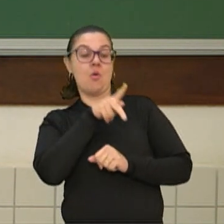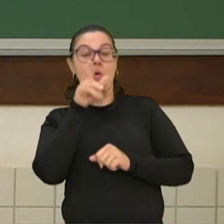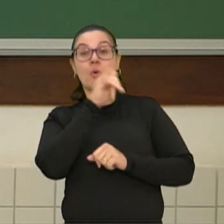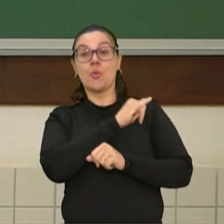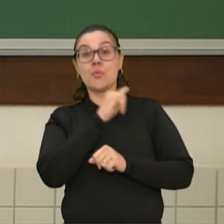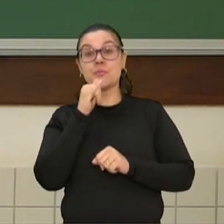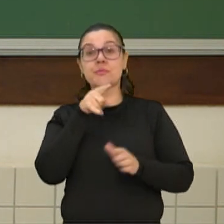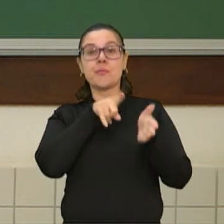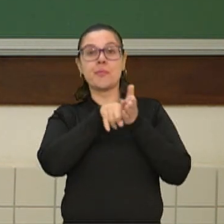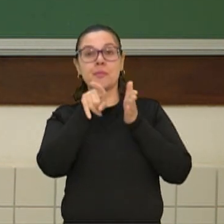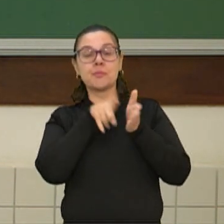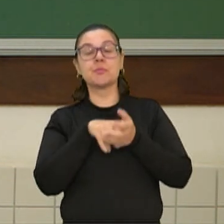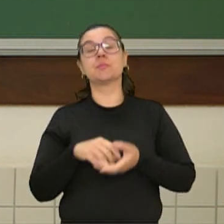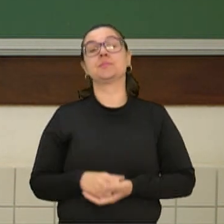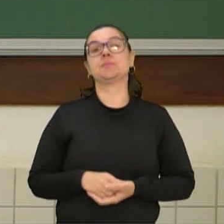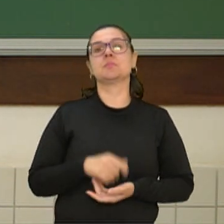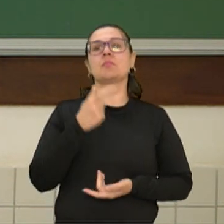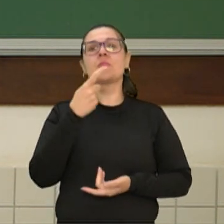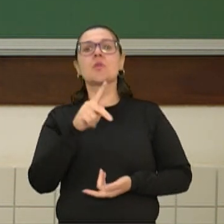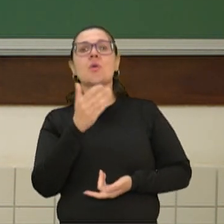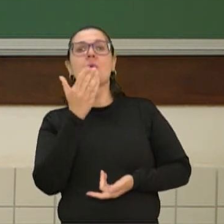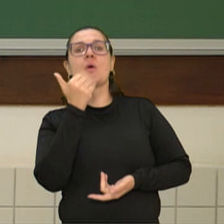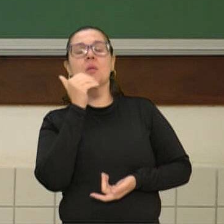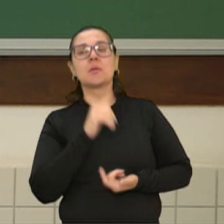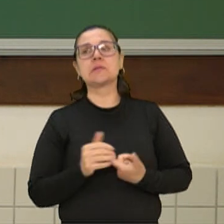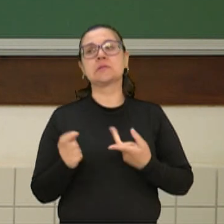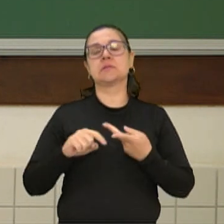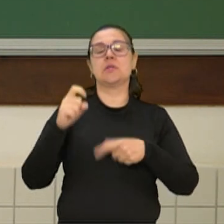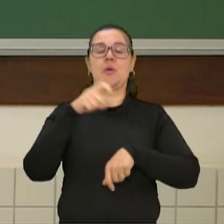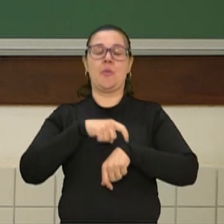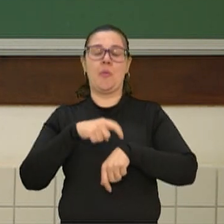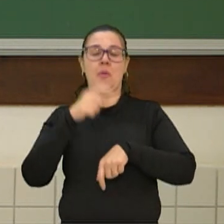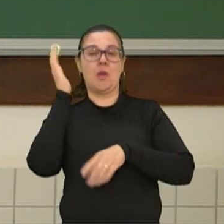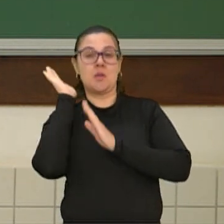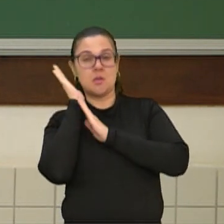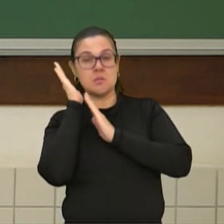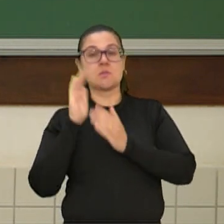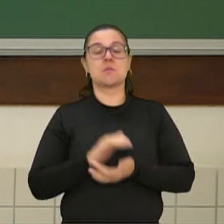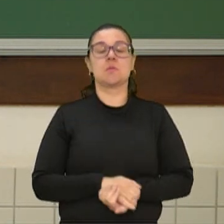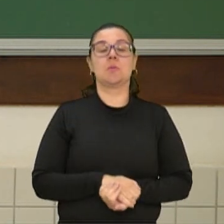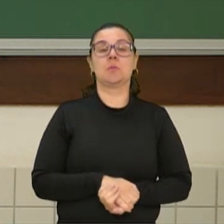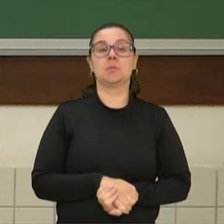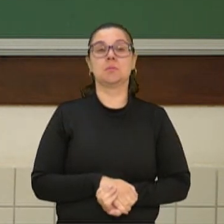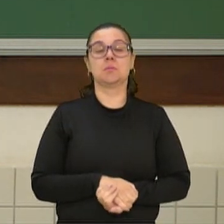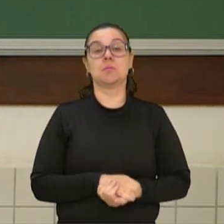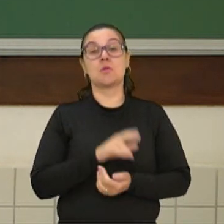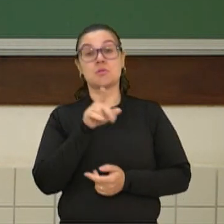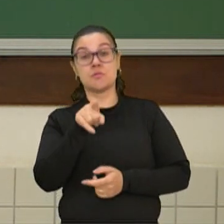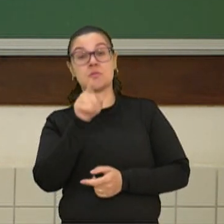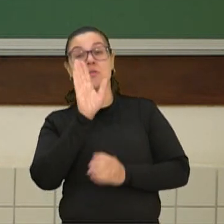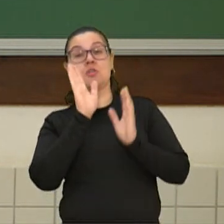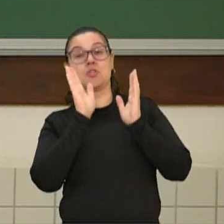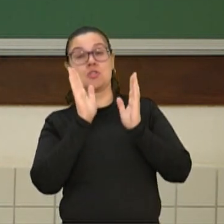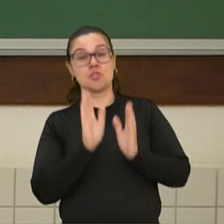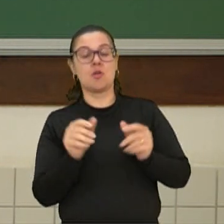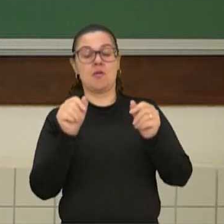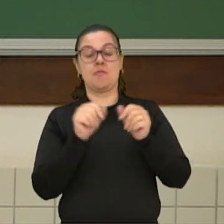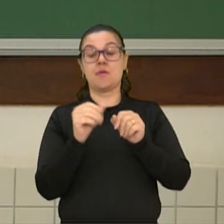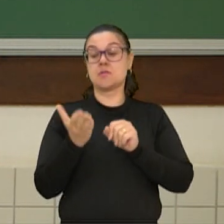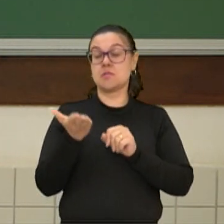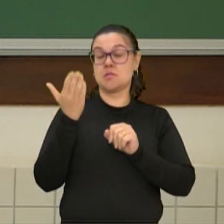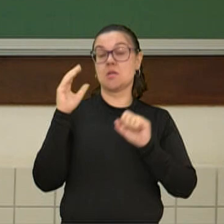fazer perguntas para você, sua alimentação, horário de sono, se você faz ou se você já fez